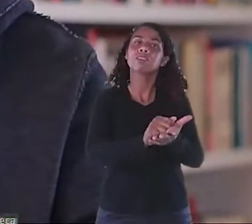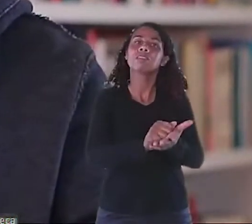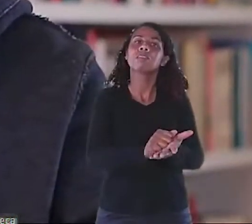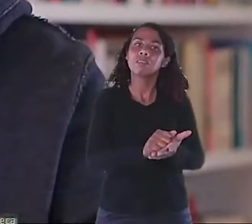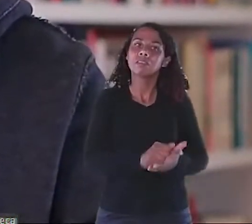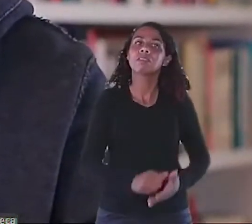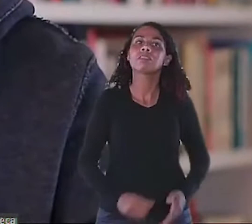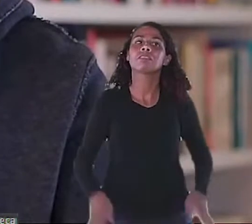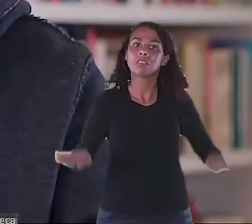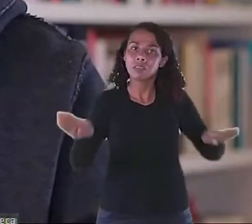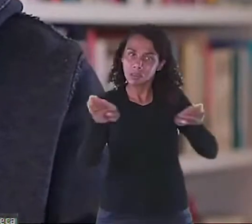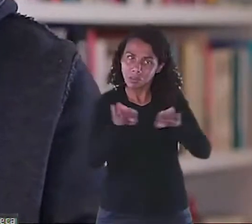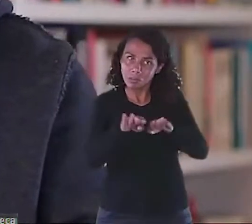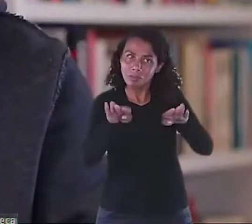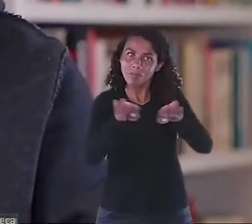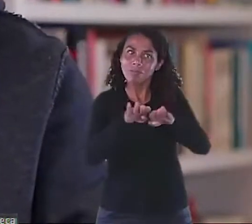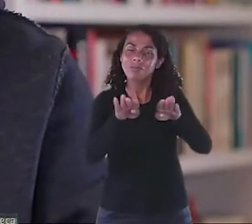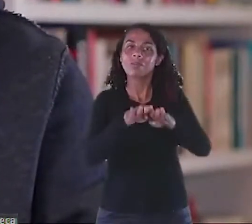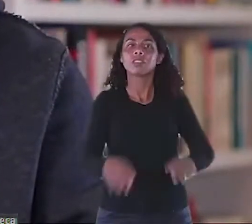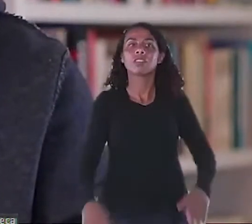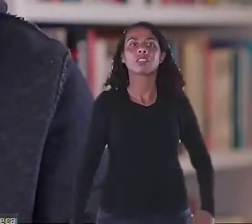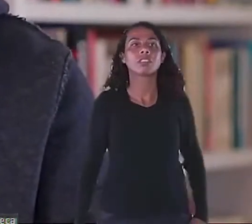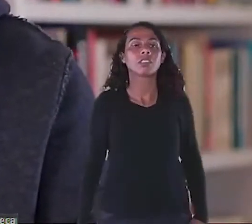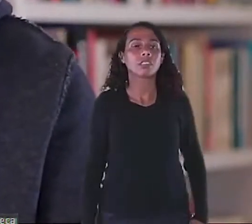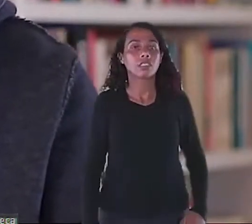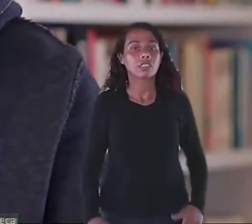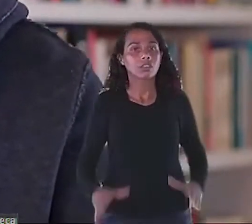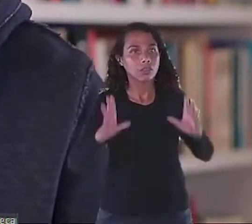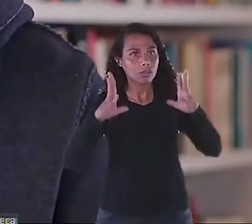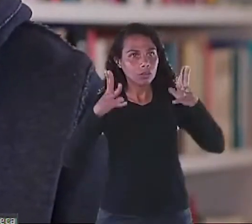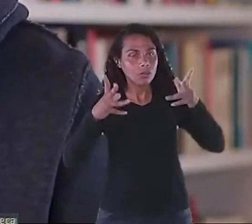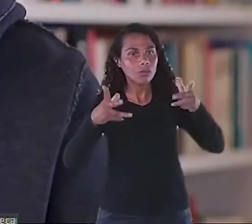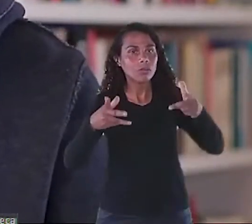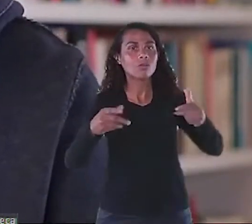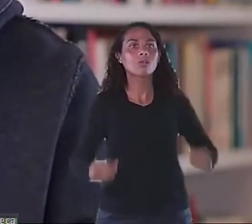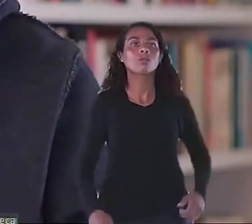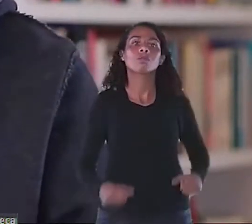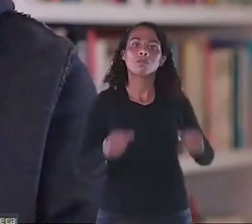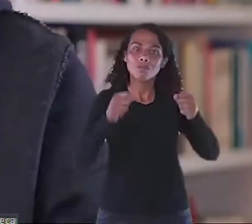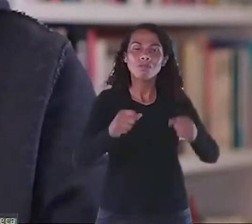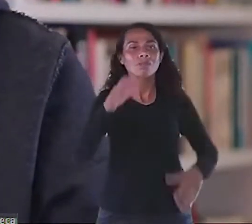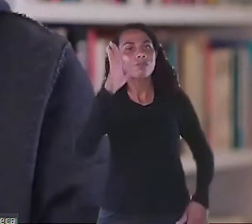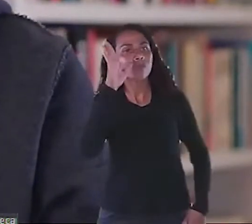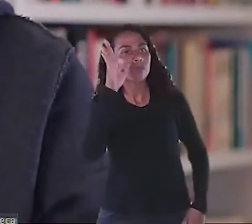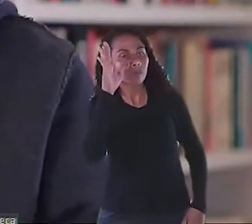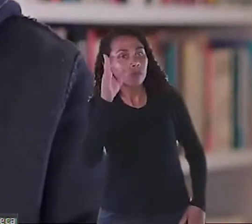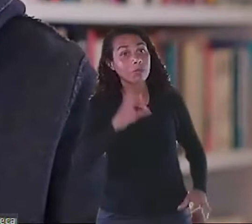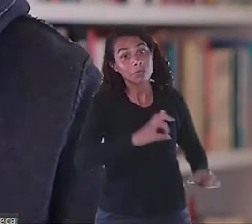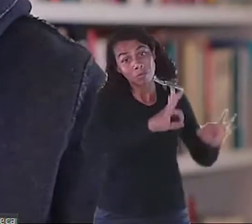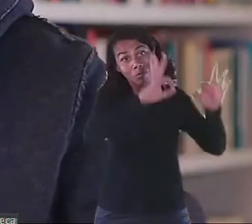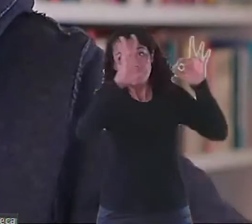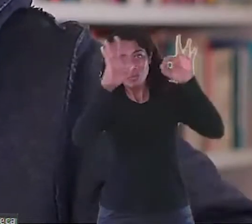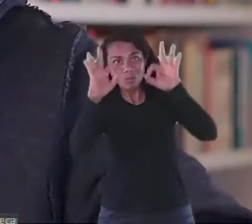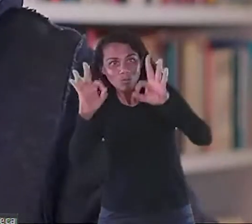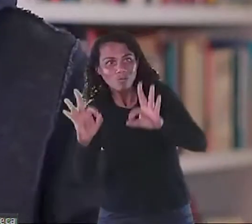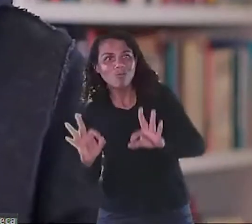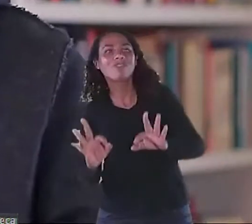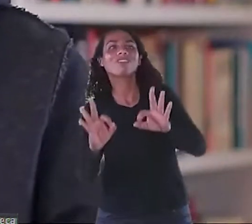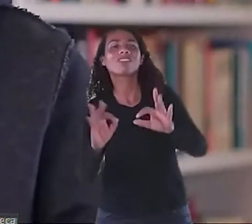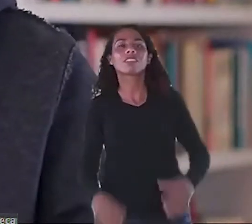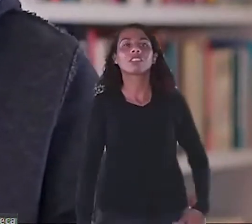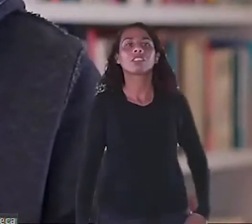que vocês recebam as próximas programações que a gente fizer. E hoje a gente tem aqui